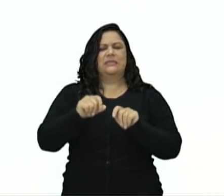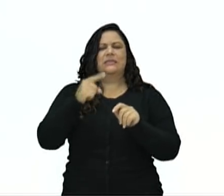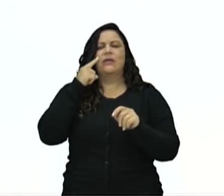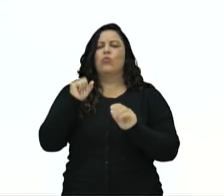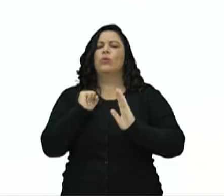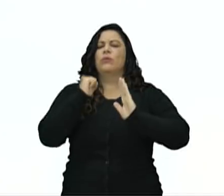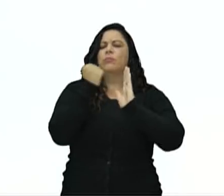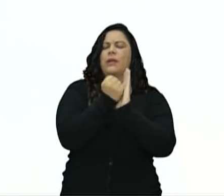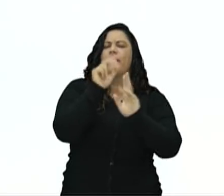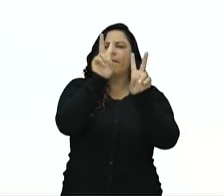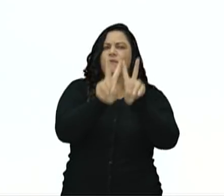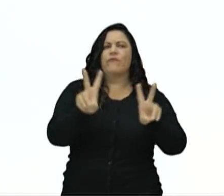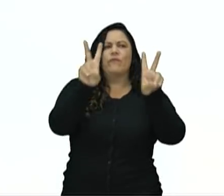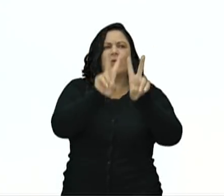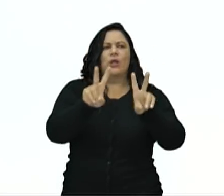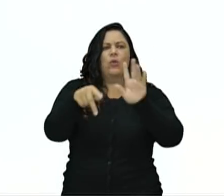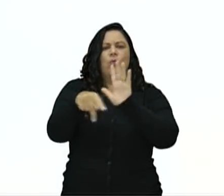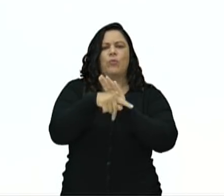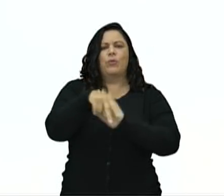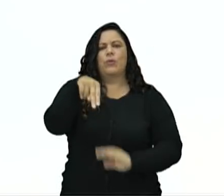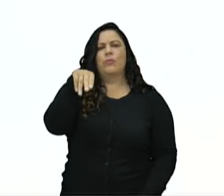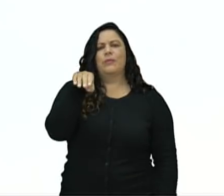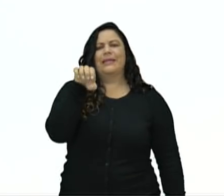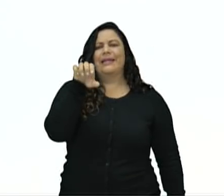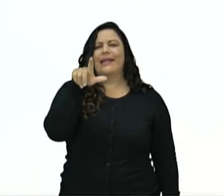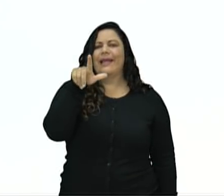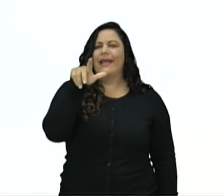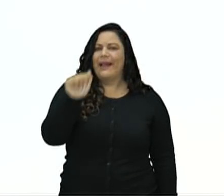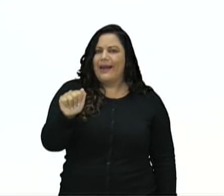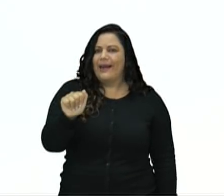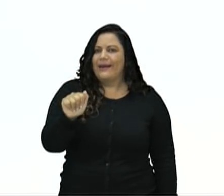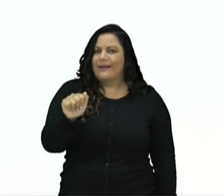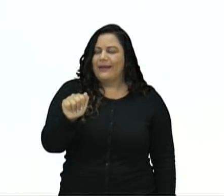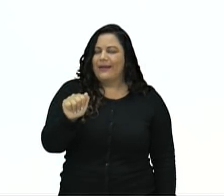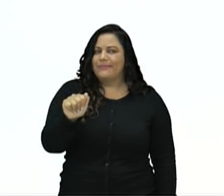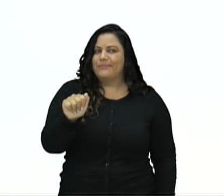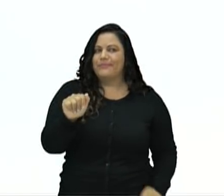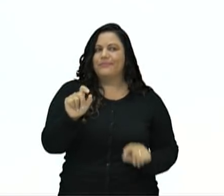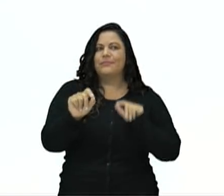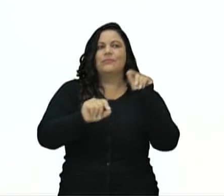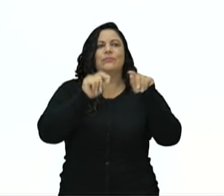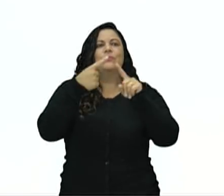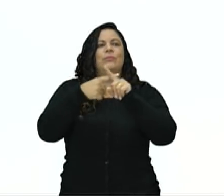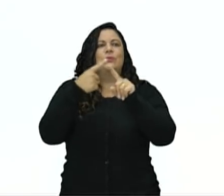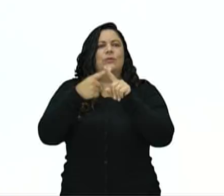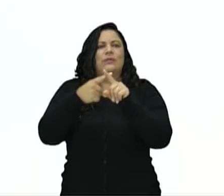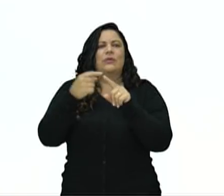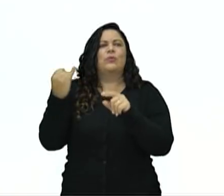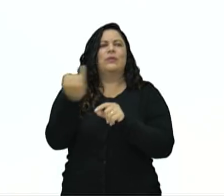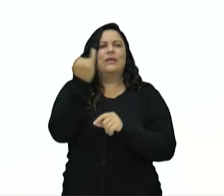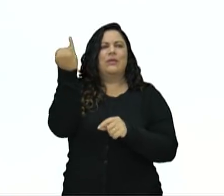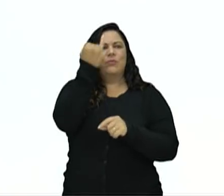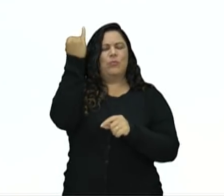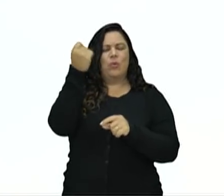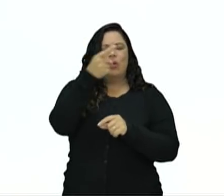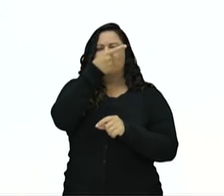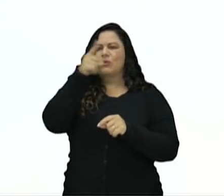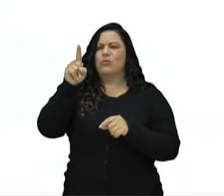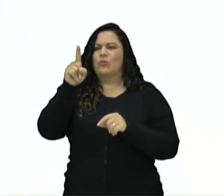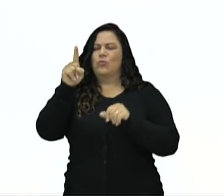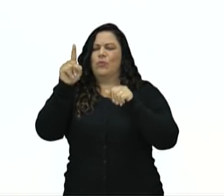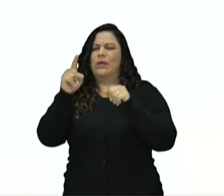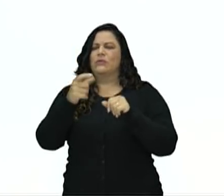essência é o que importa e não a sua aparência. E agora, a contração da preposição em